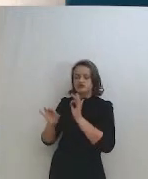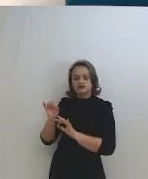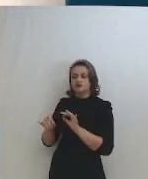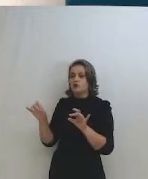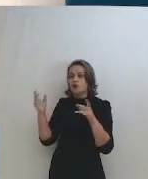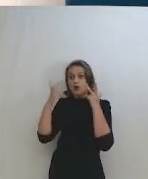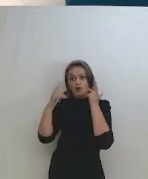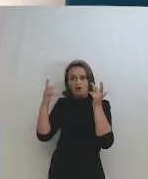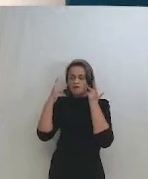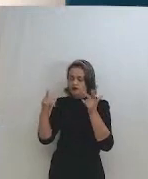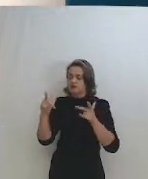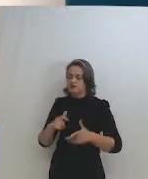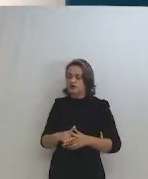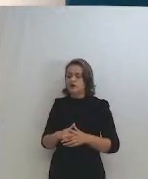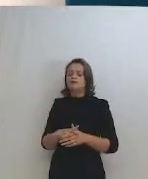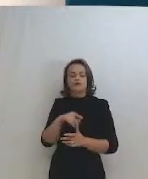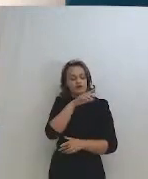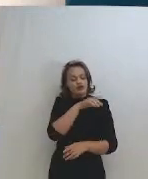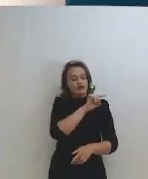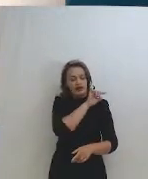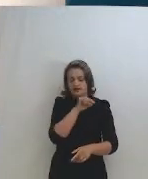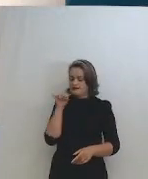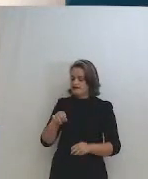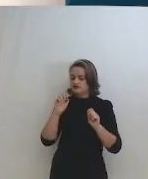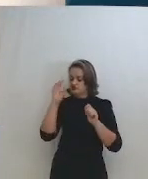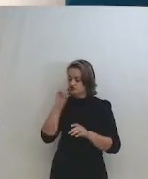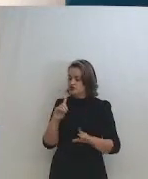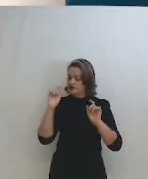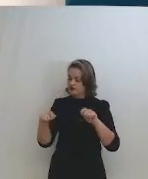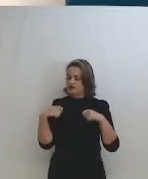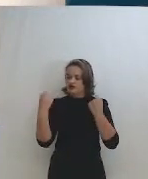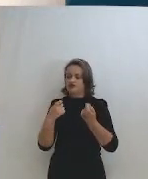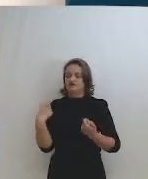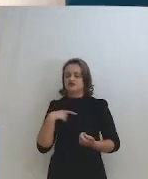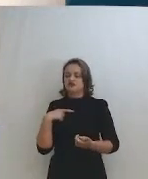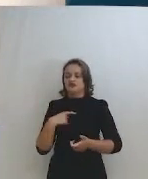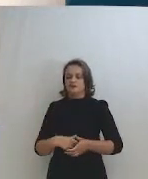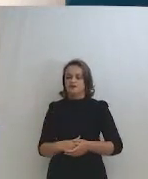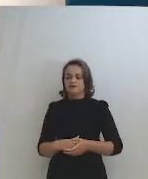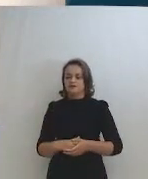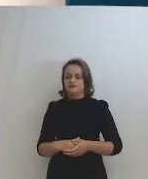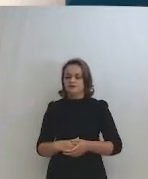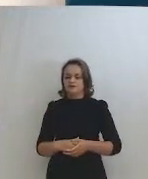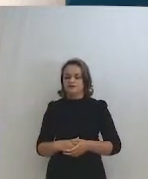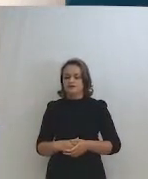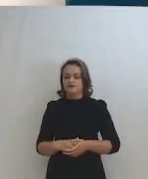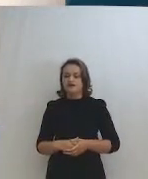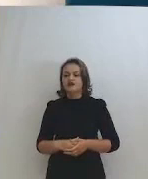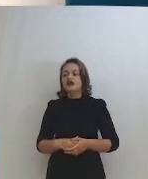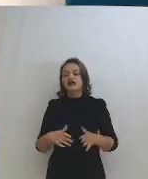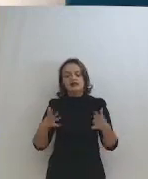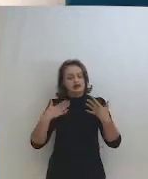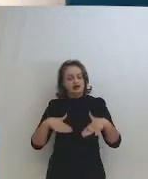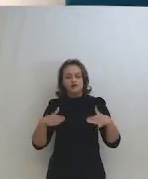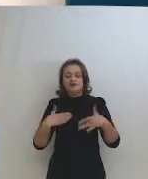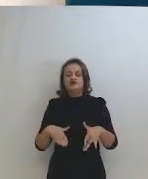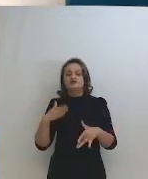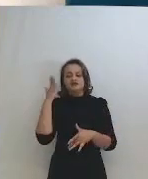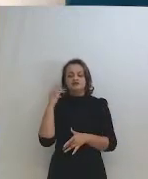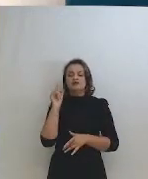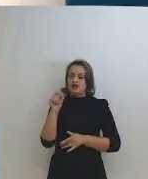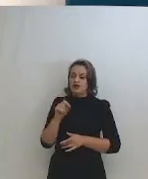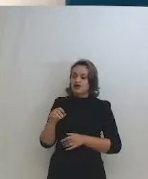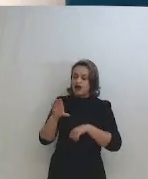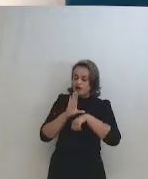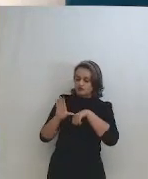em qualquer circunstância à disposição de todos. Tranquilidade esta que advém de sabermos que a Constituição do Brasil assegura ao